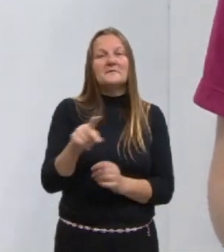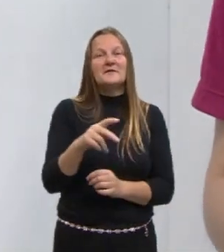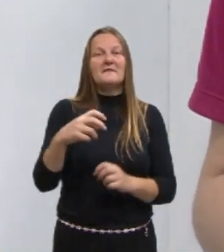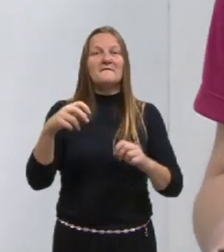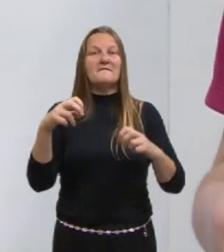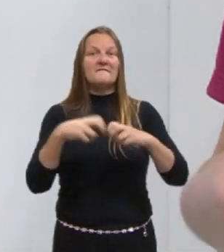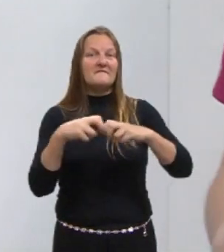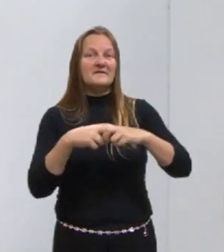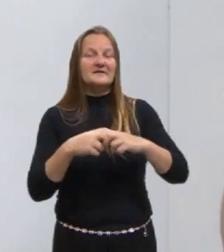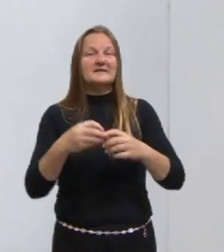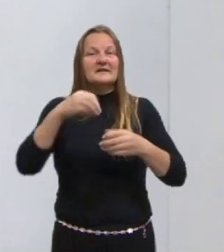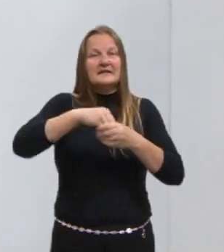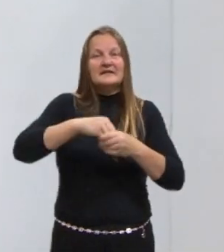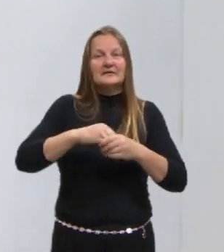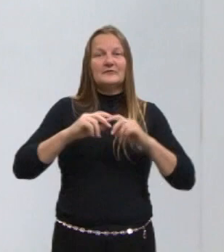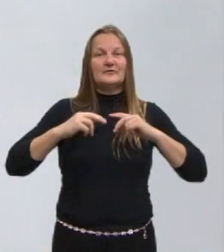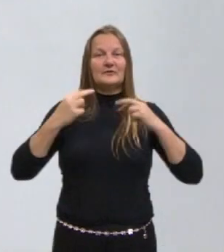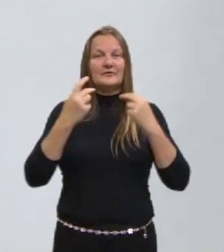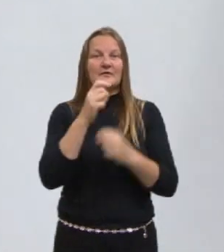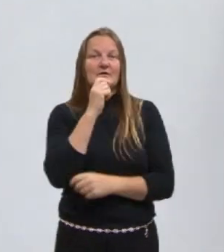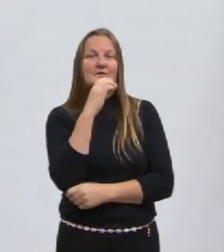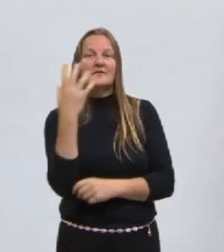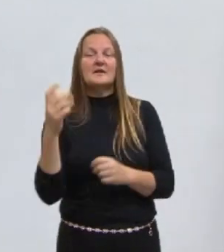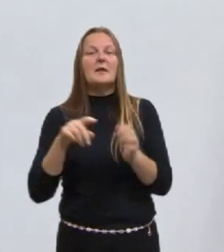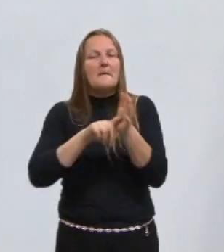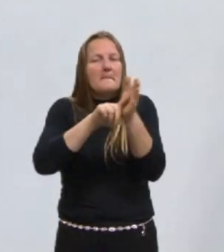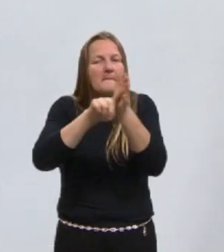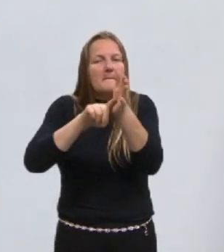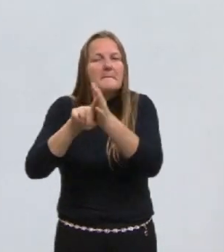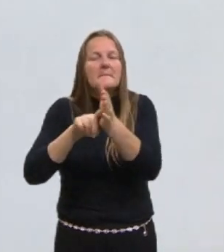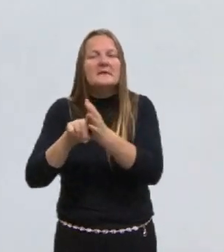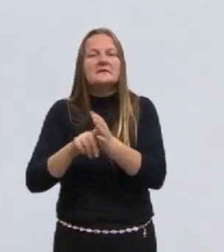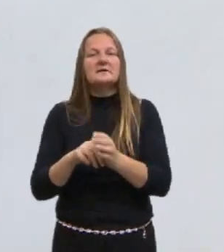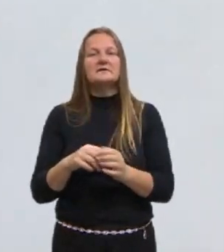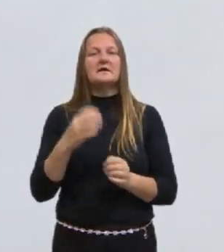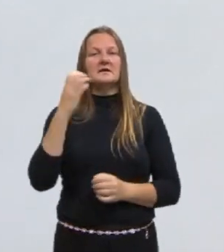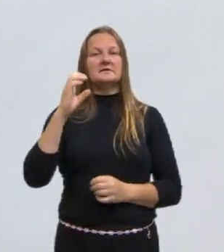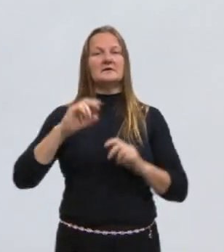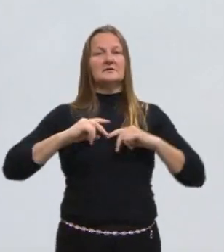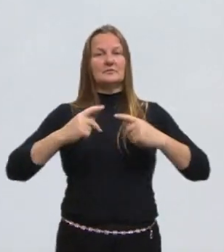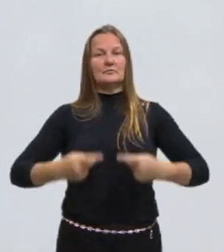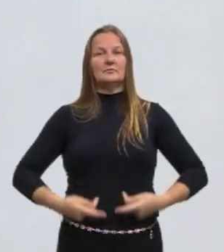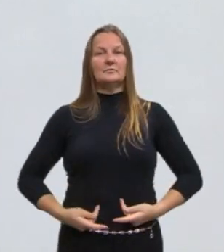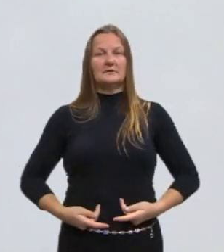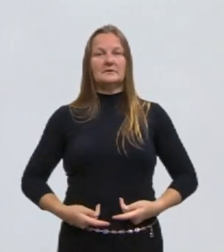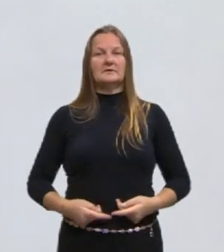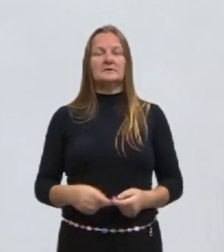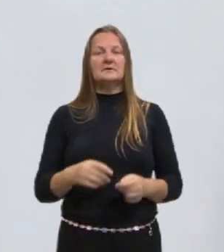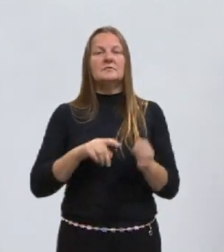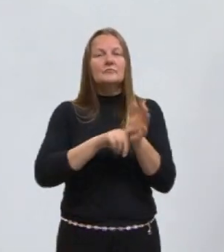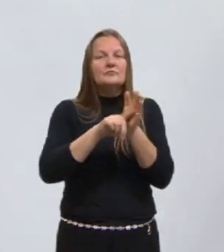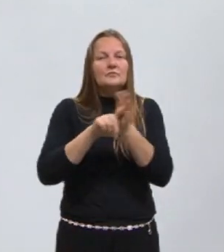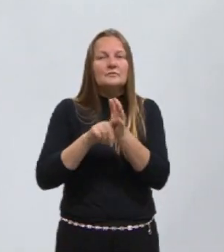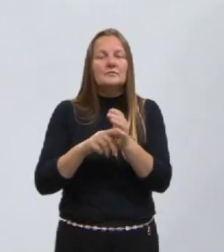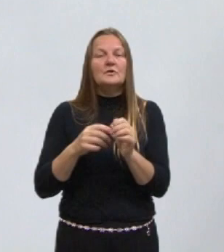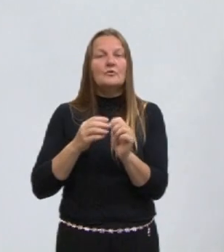física, né, que está dentro das ciências da natureza, eu realizo pesquisa mais voltado para ciências humanas. Né, então, a gente acaba muitas vezes não seguindo uma fórmula